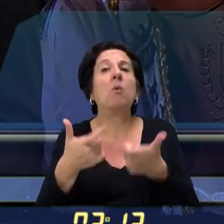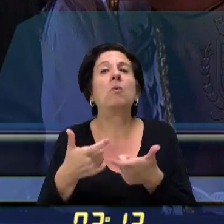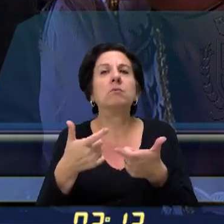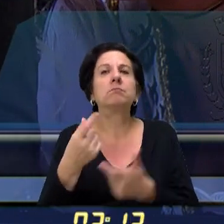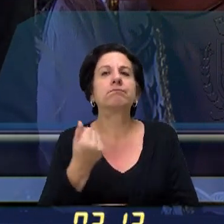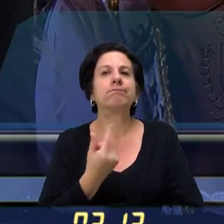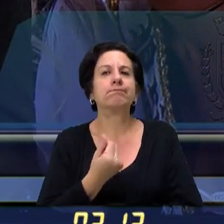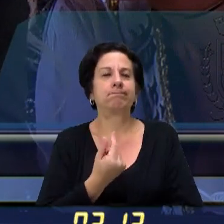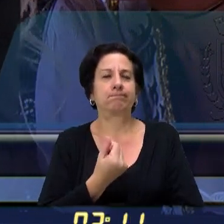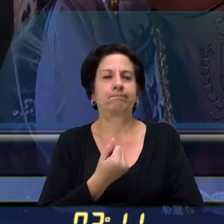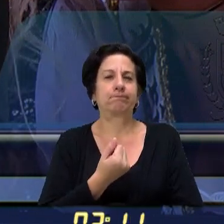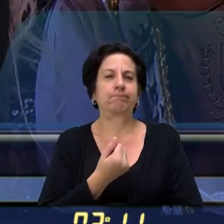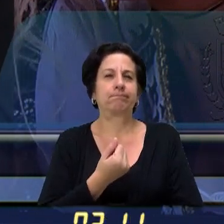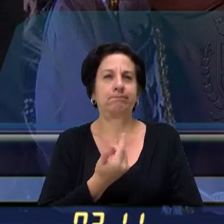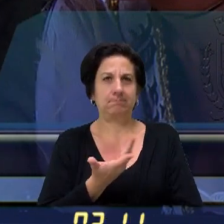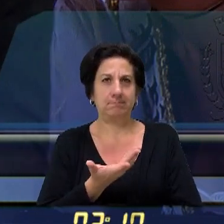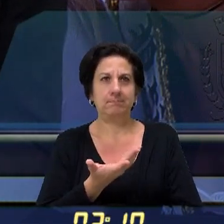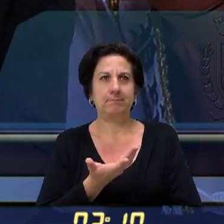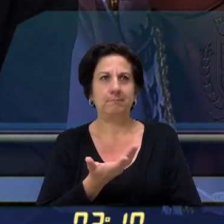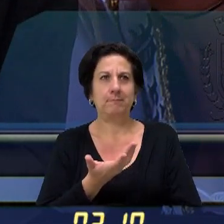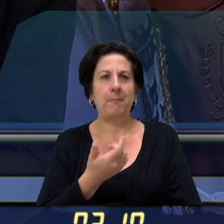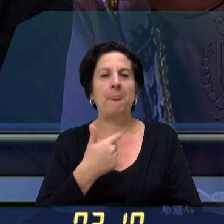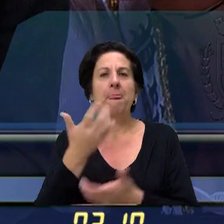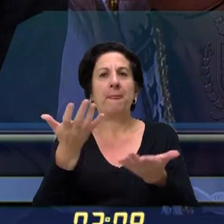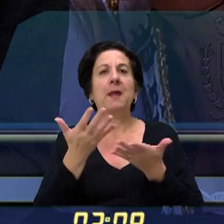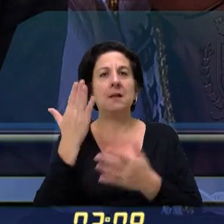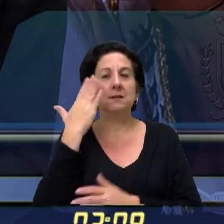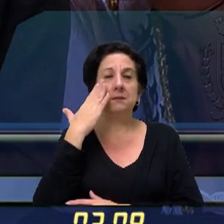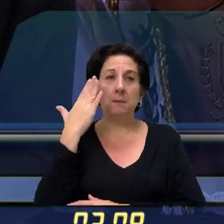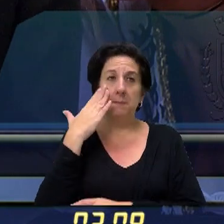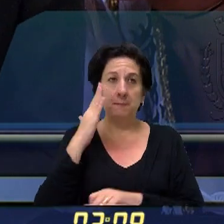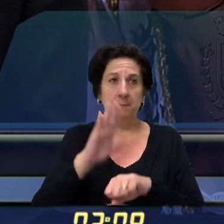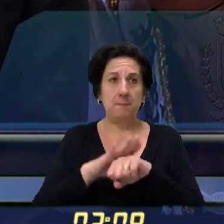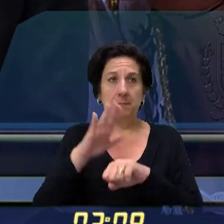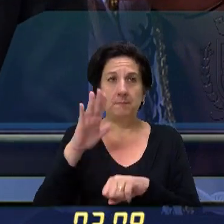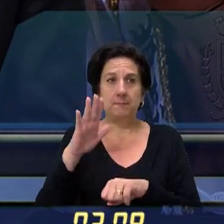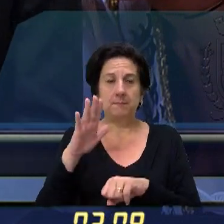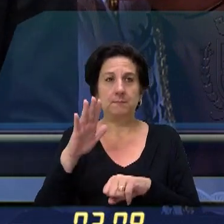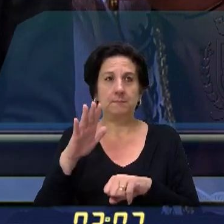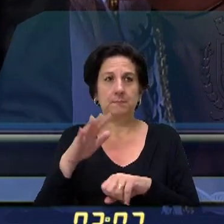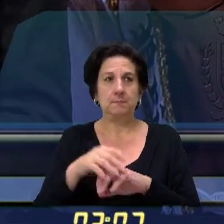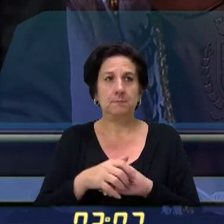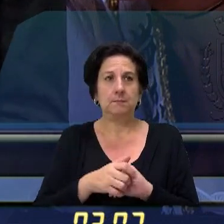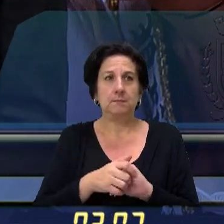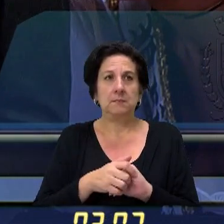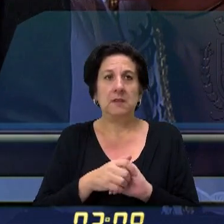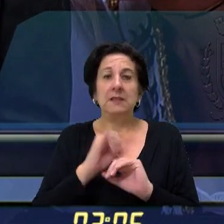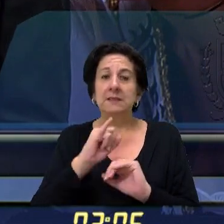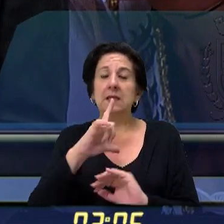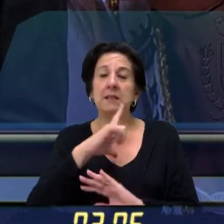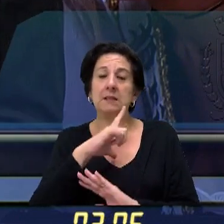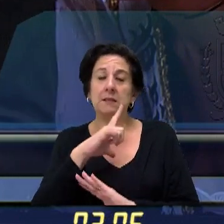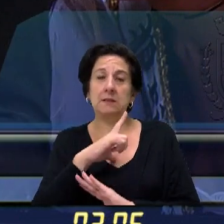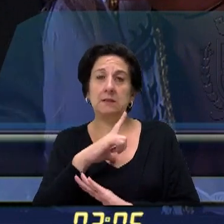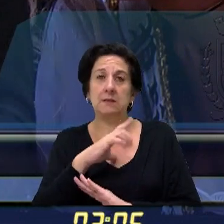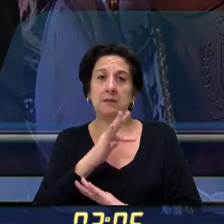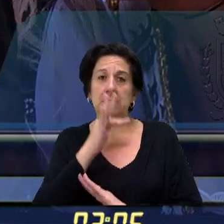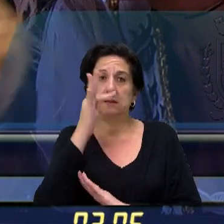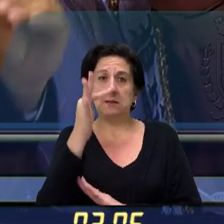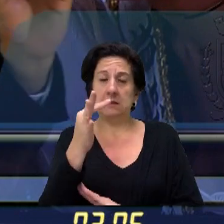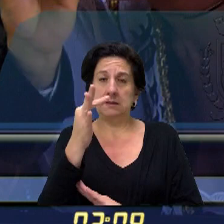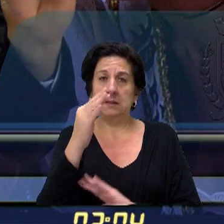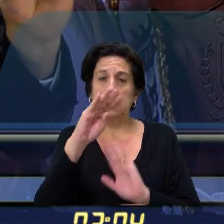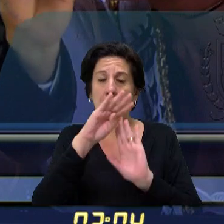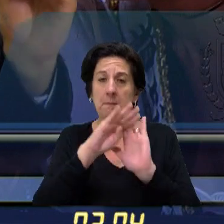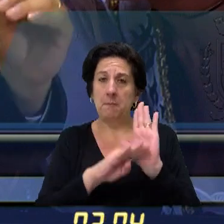sobra? Então, queremos saber isso e mais. Se terá, então, uma